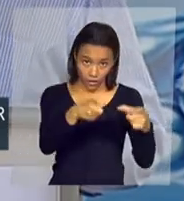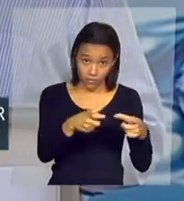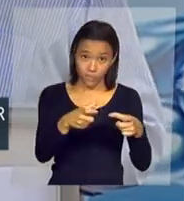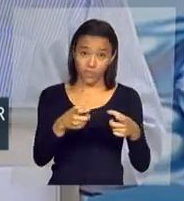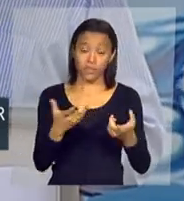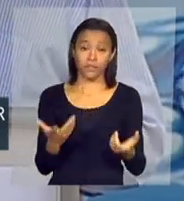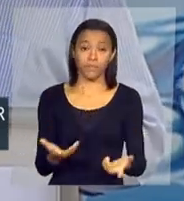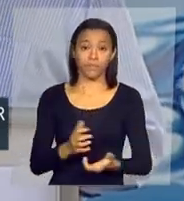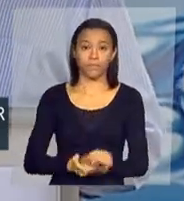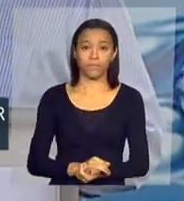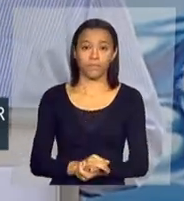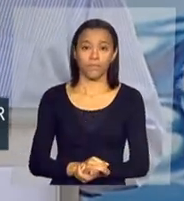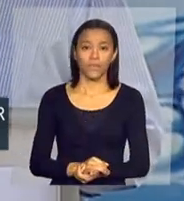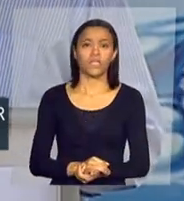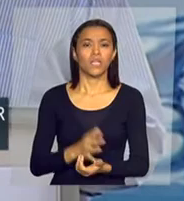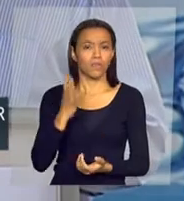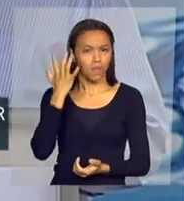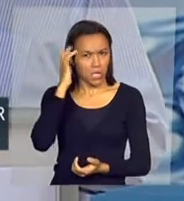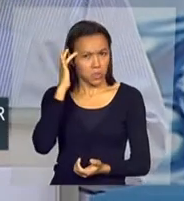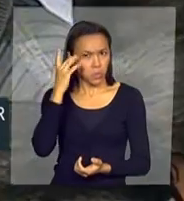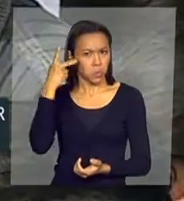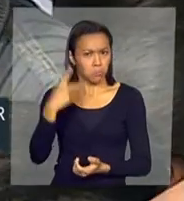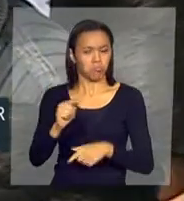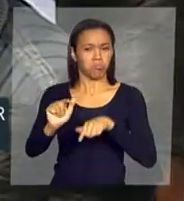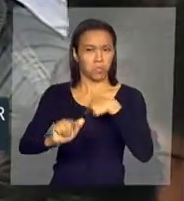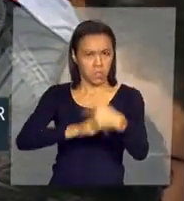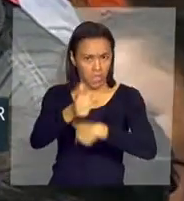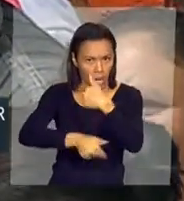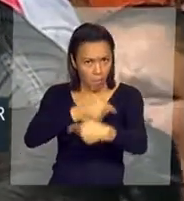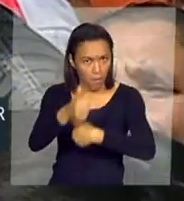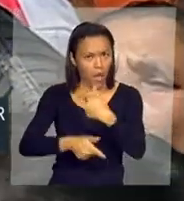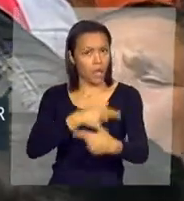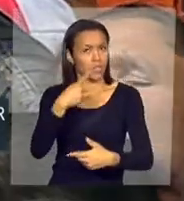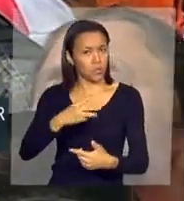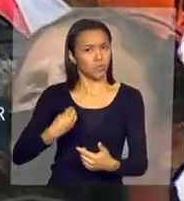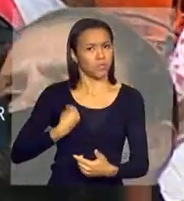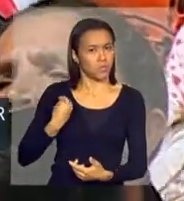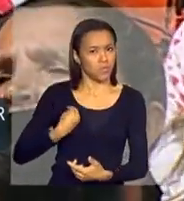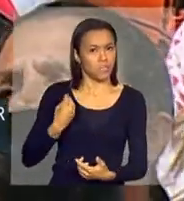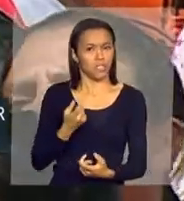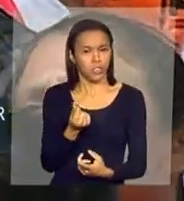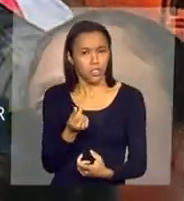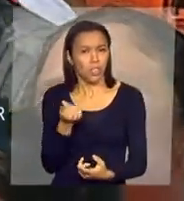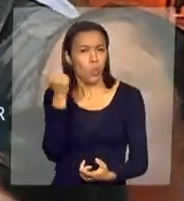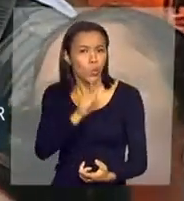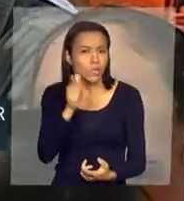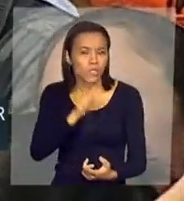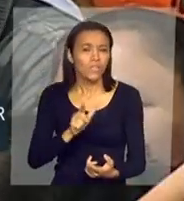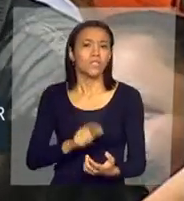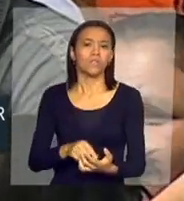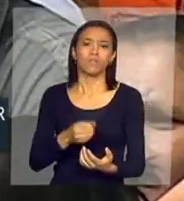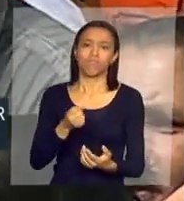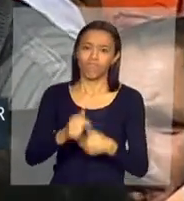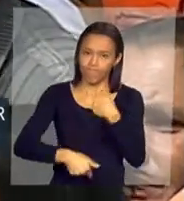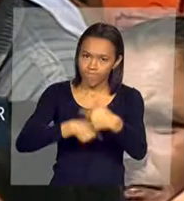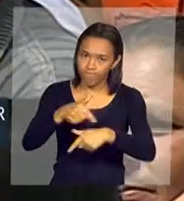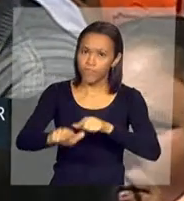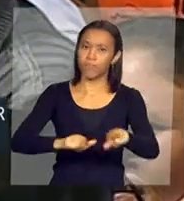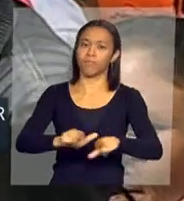achou o seu trabalho, a sua maneira de conviver, a sua maneira de ganhar dinheiro lá